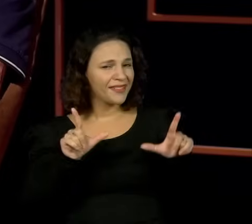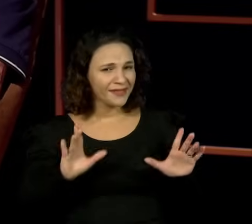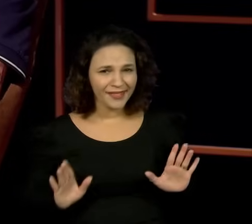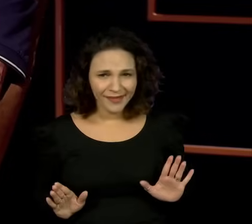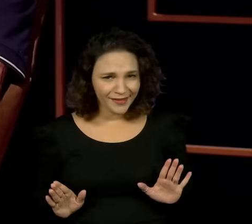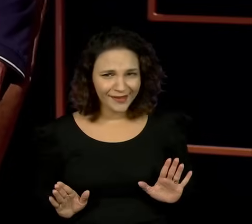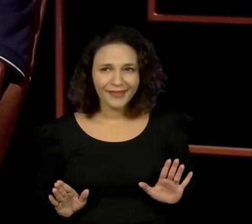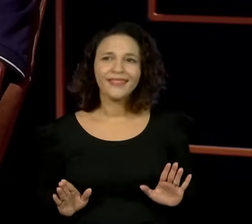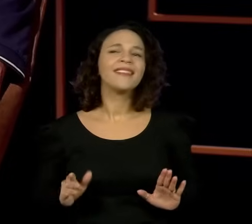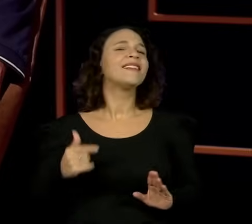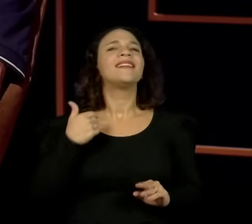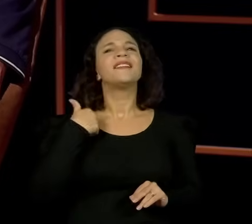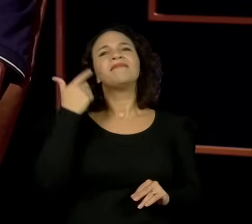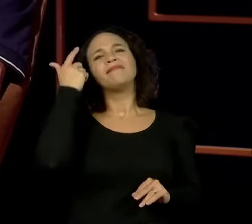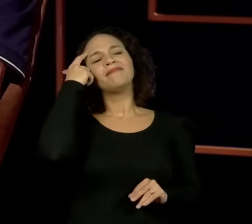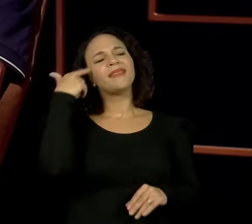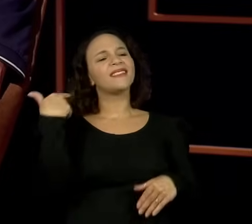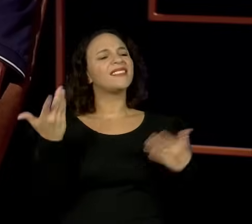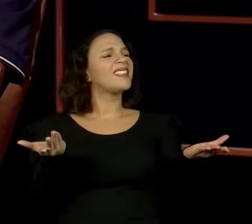Televisão,